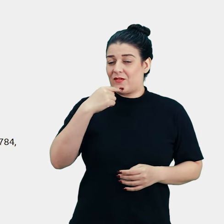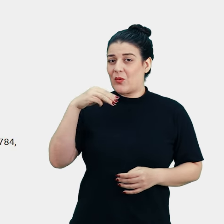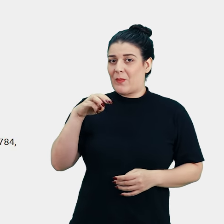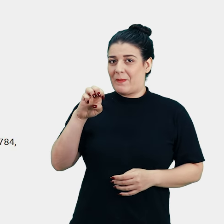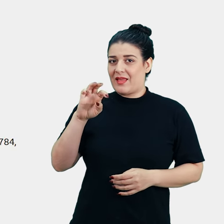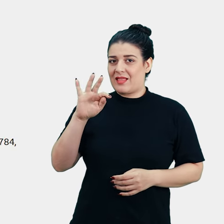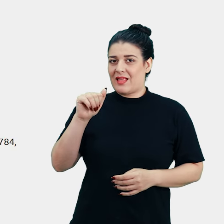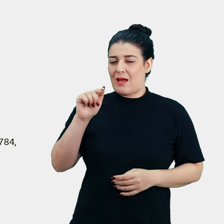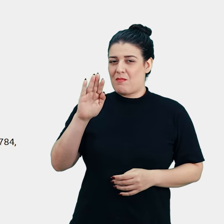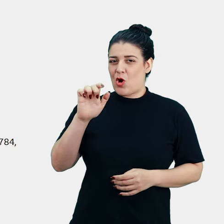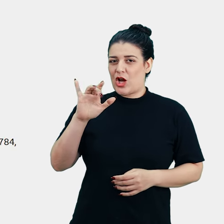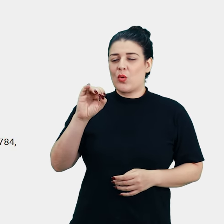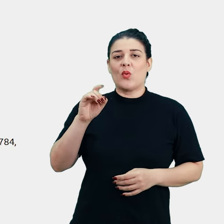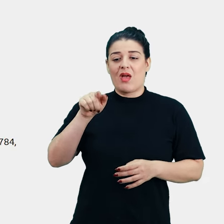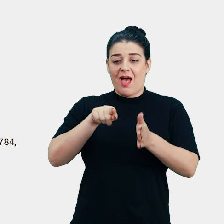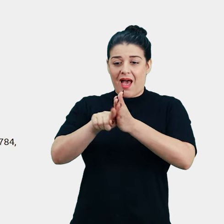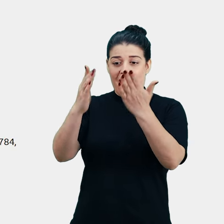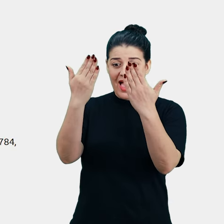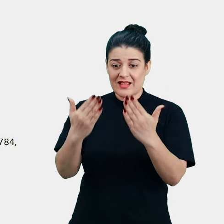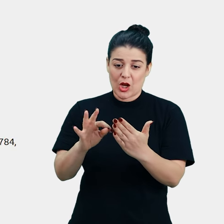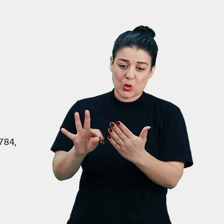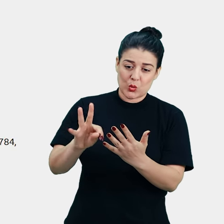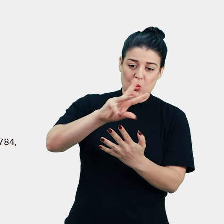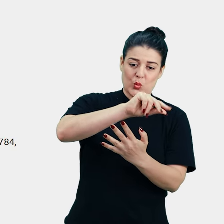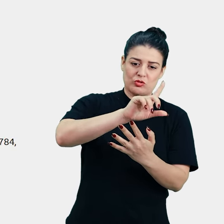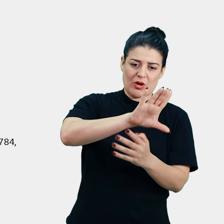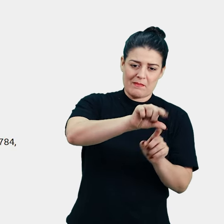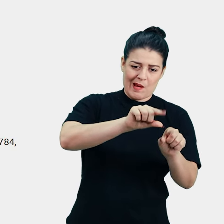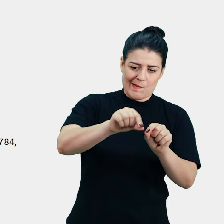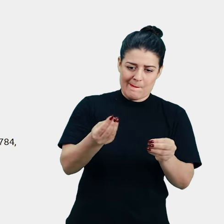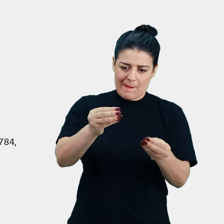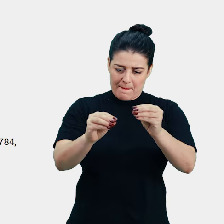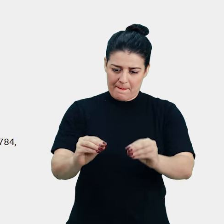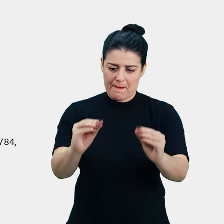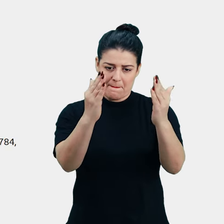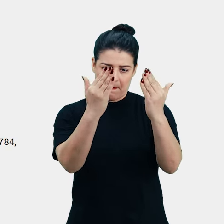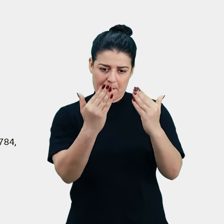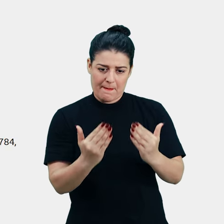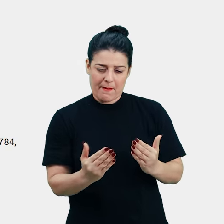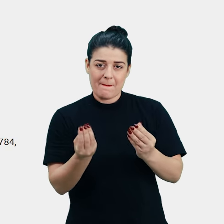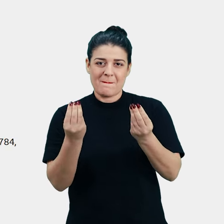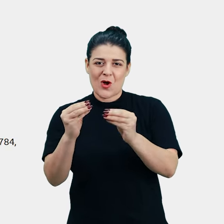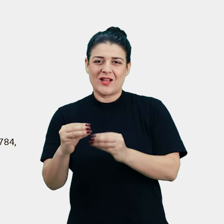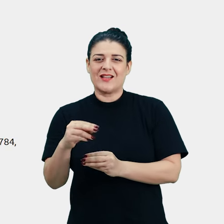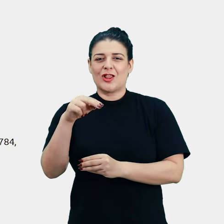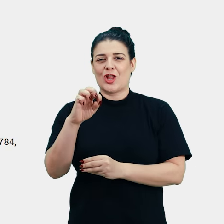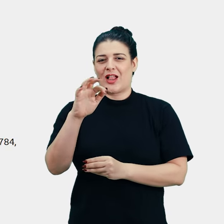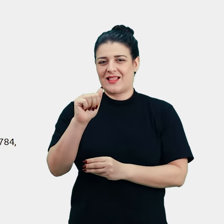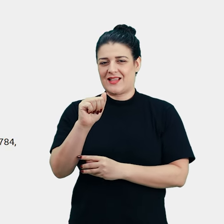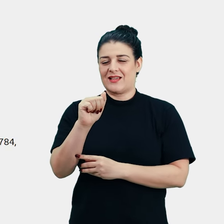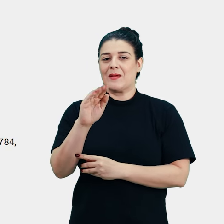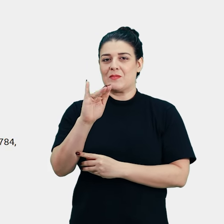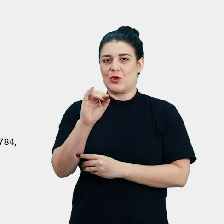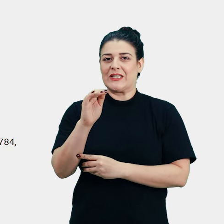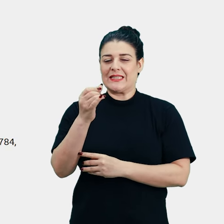metabólico, que é a análise desses metabólitos previamente selecionados de rotas bioquímicas específicas. A